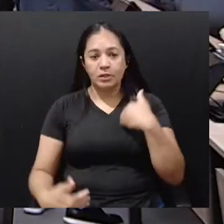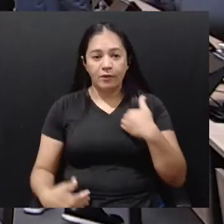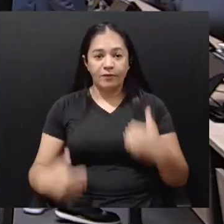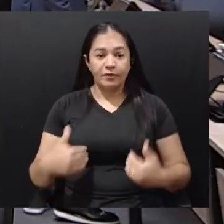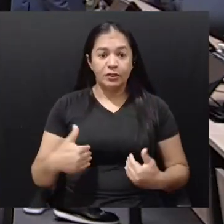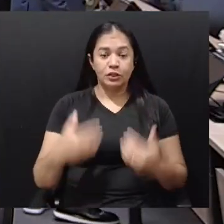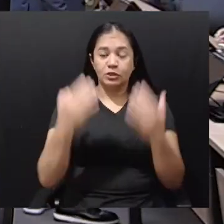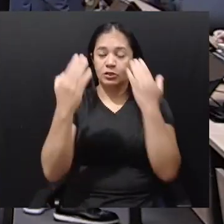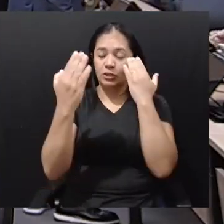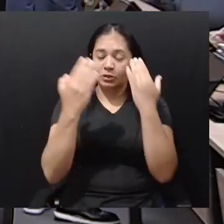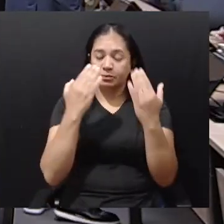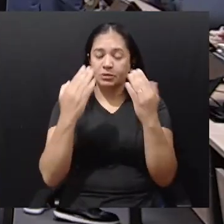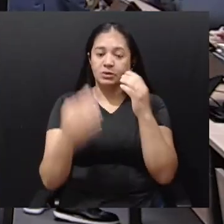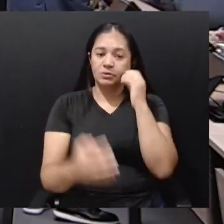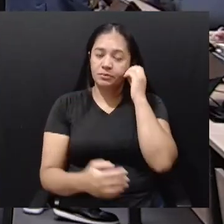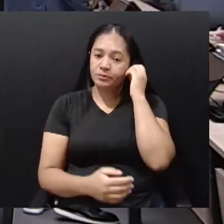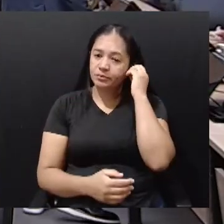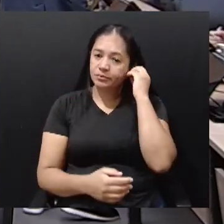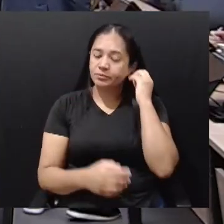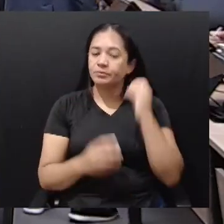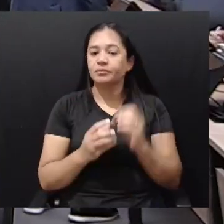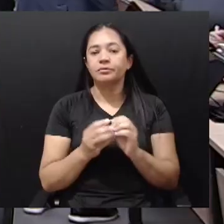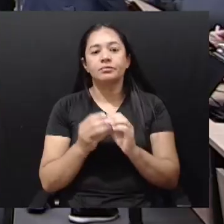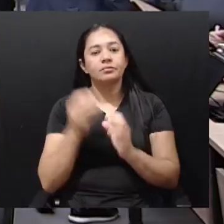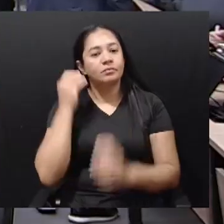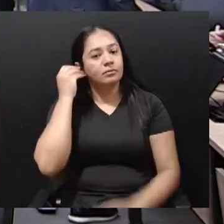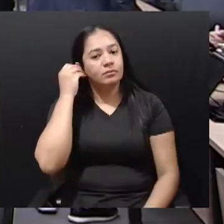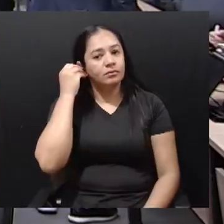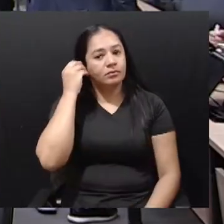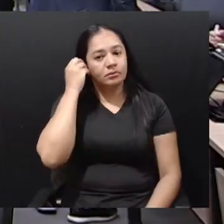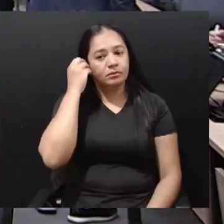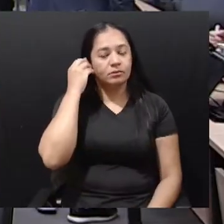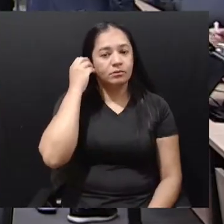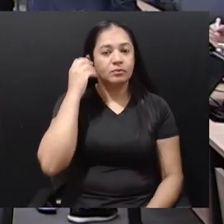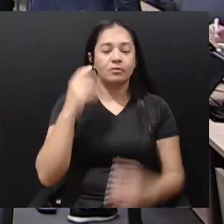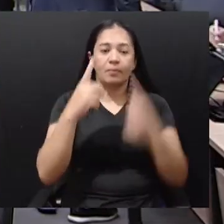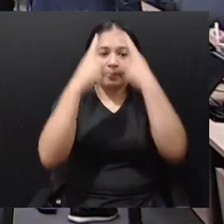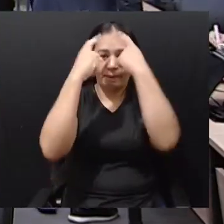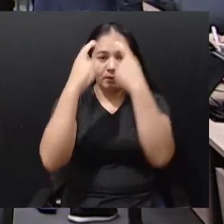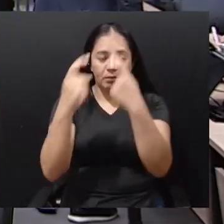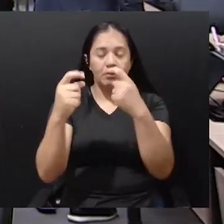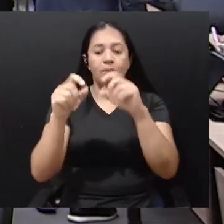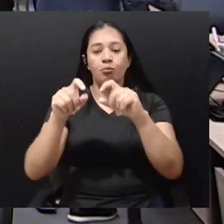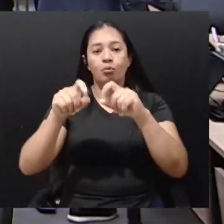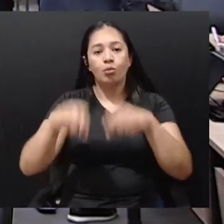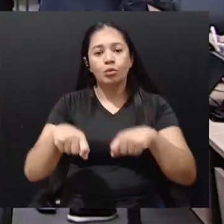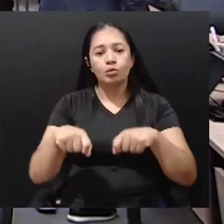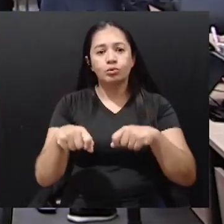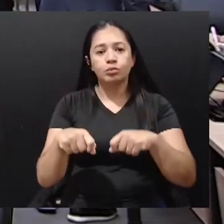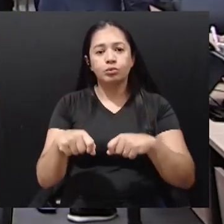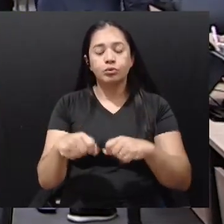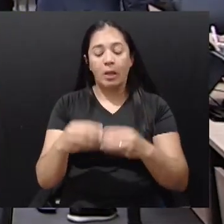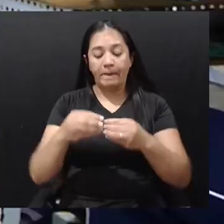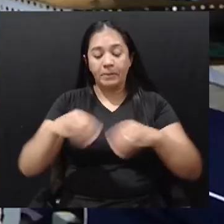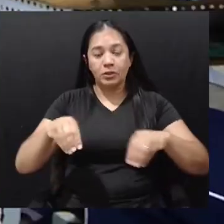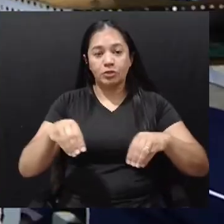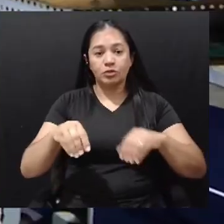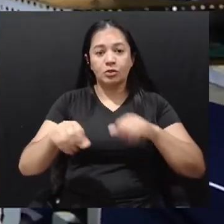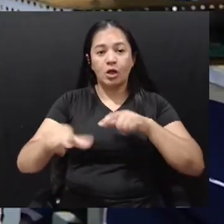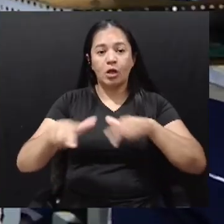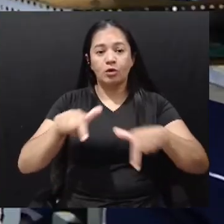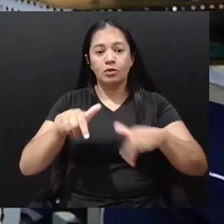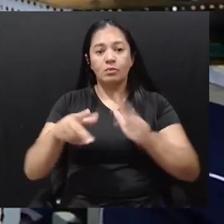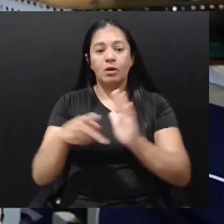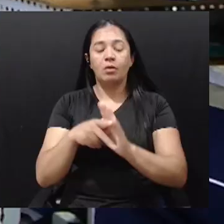psicológica, agressões, diversos tipos de violências que podem prejudicar a atividade dos professores.